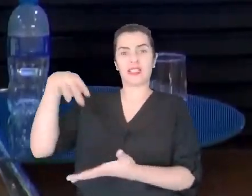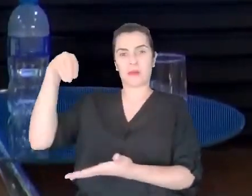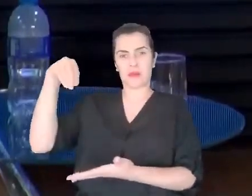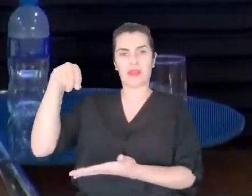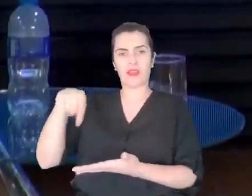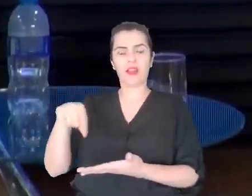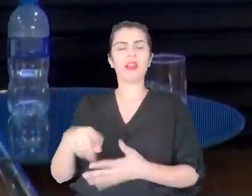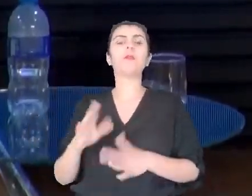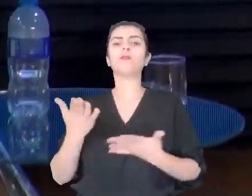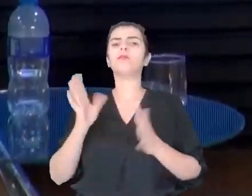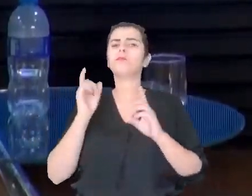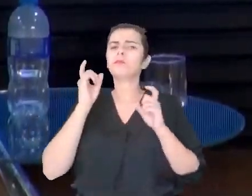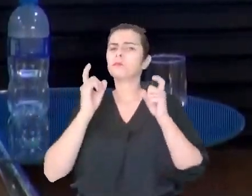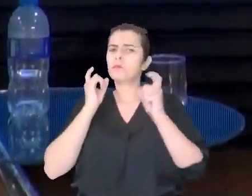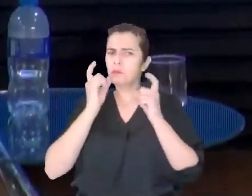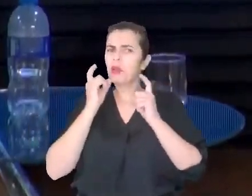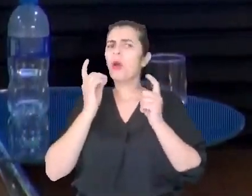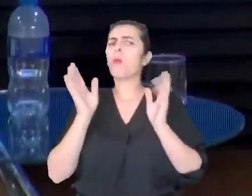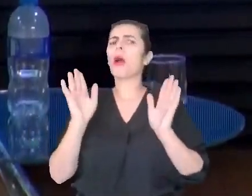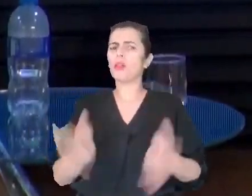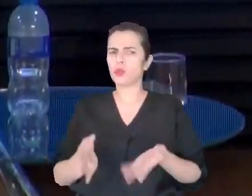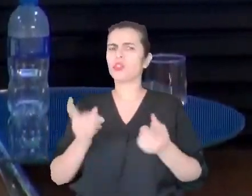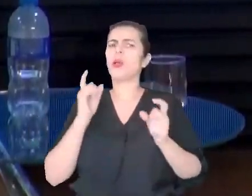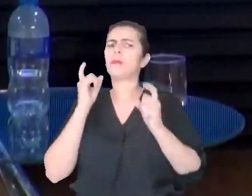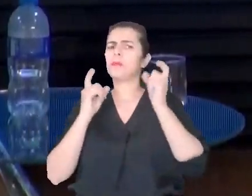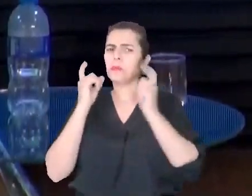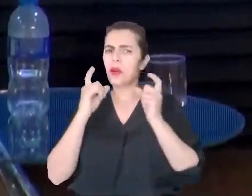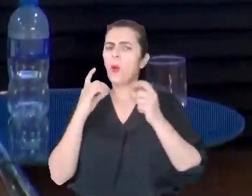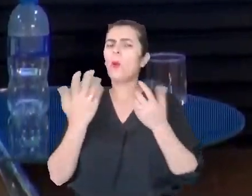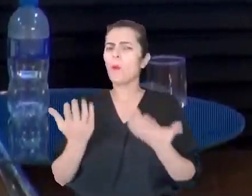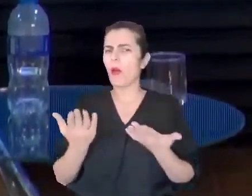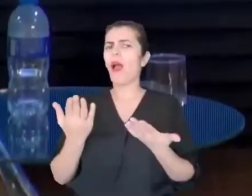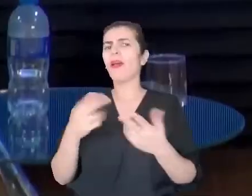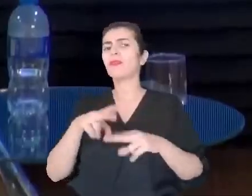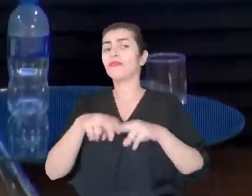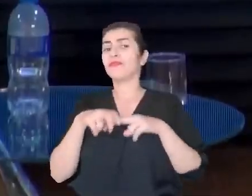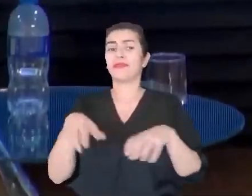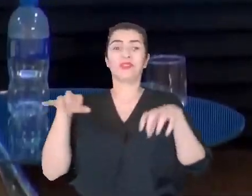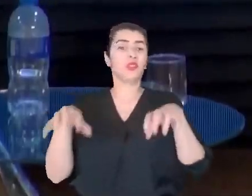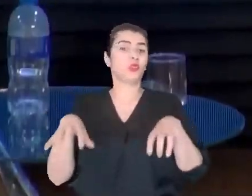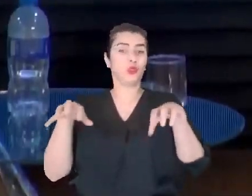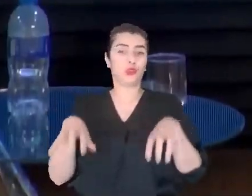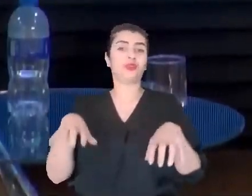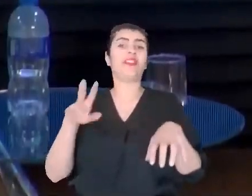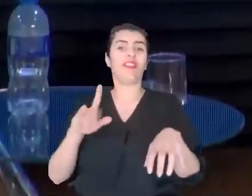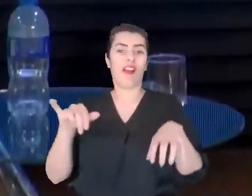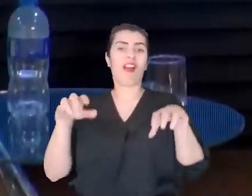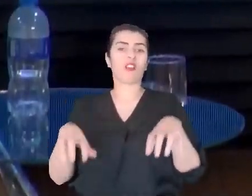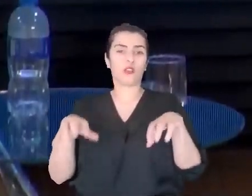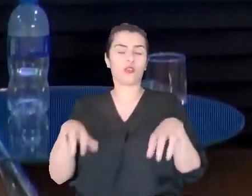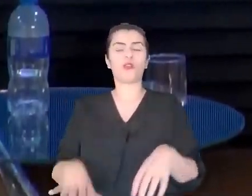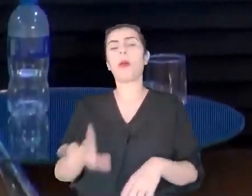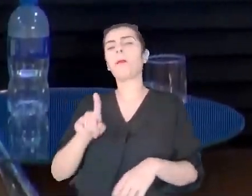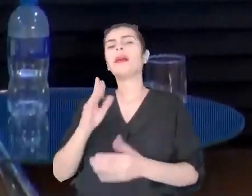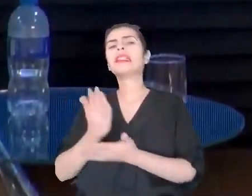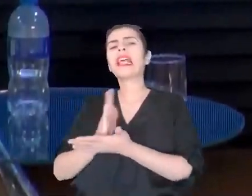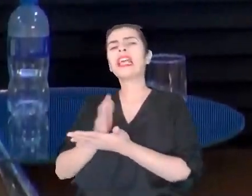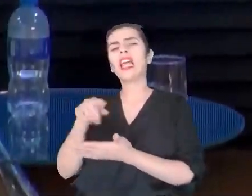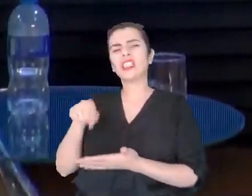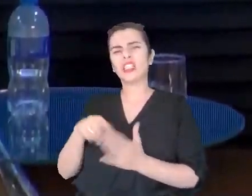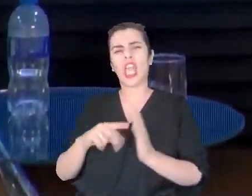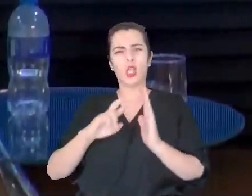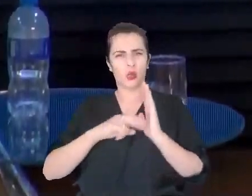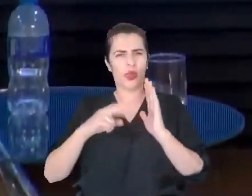uma preocupação grande exatamente com o período chuvoso, né? Mas esse rejeito ele tem